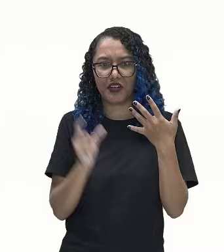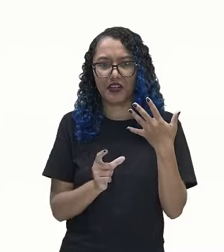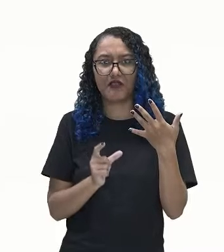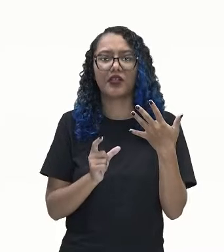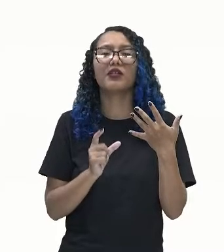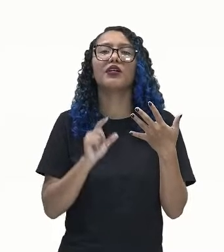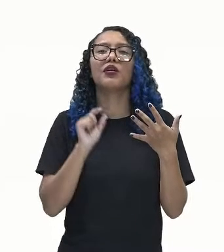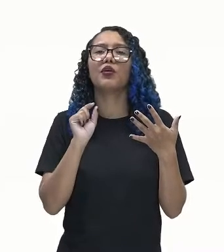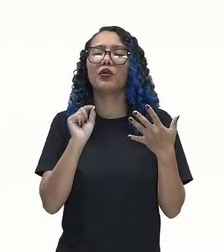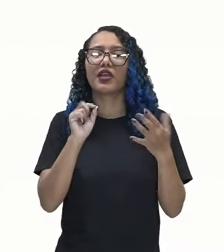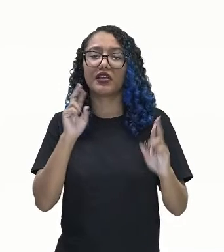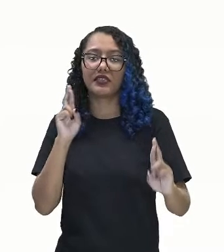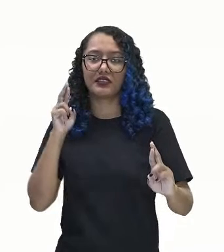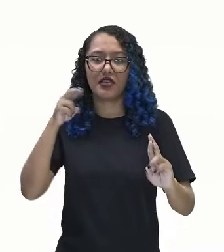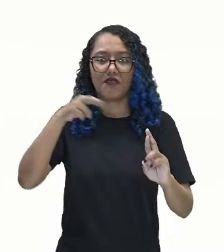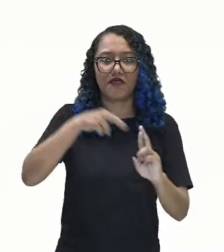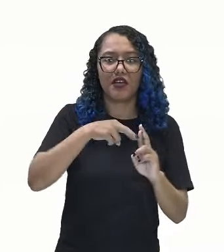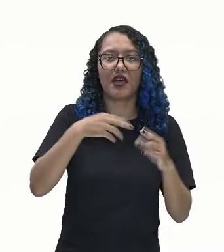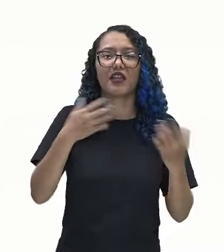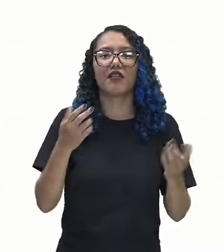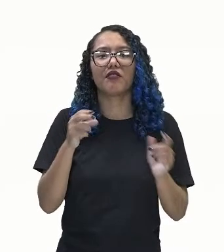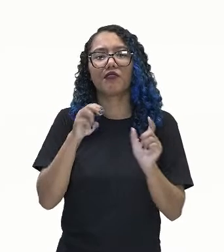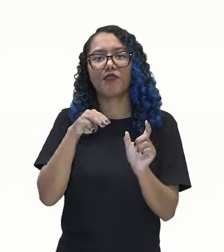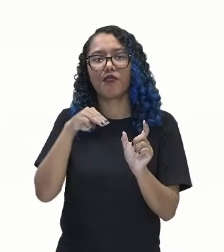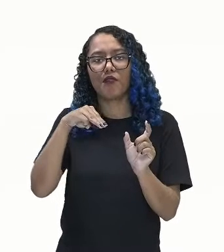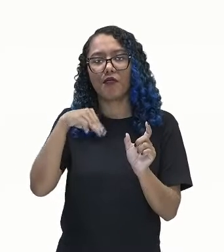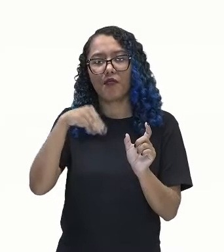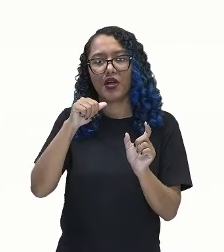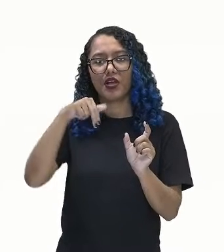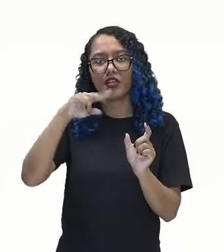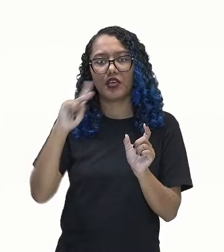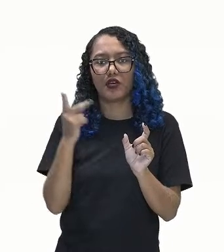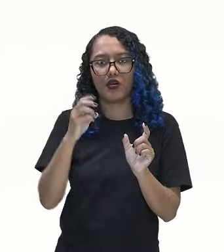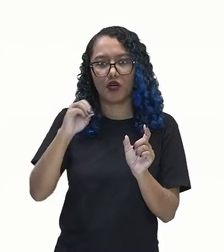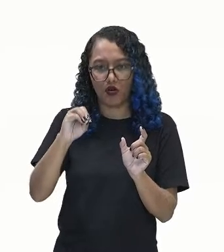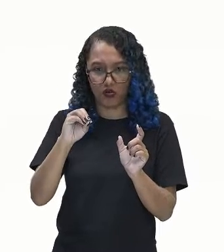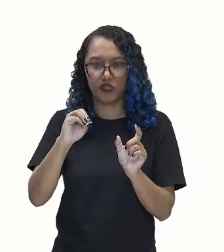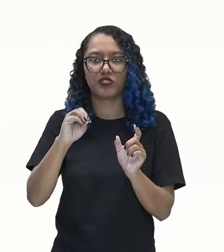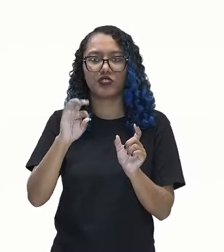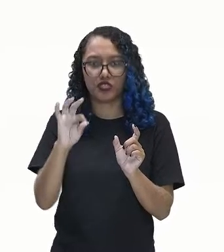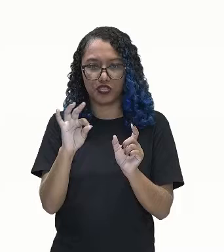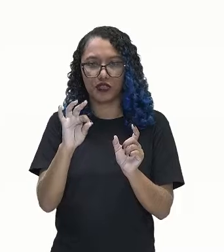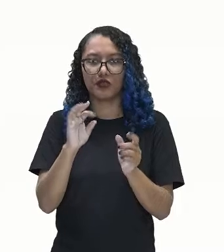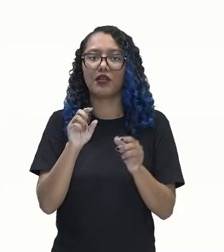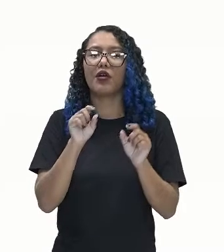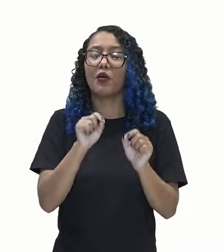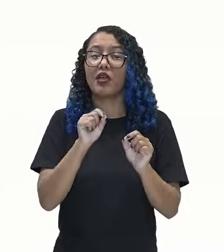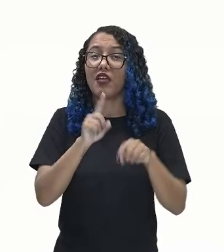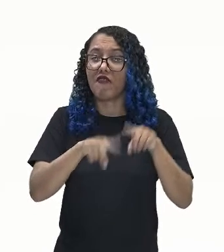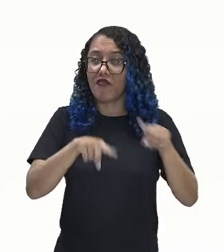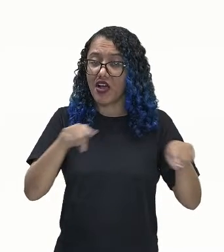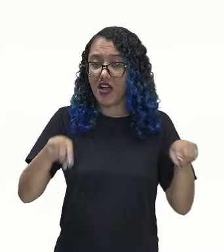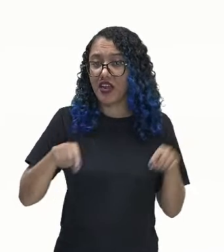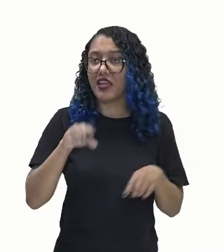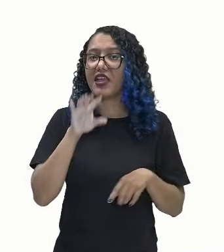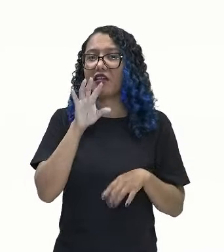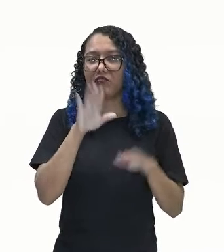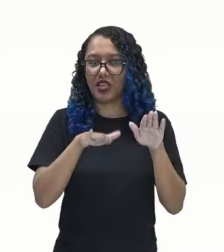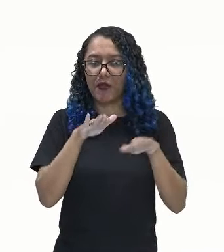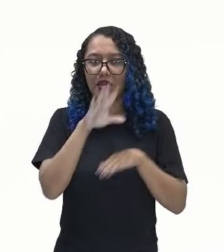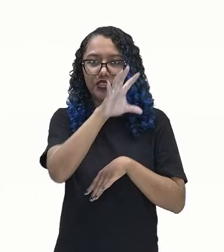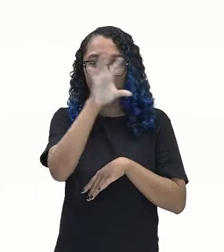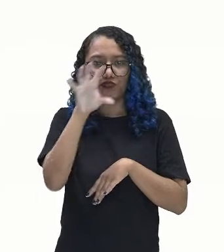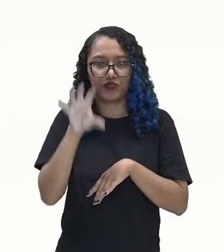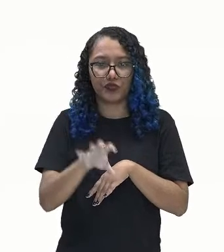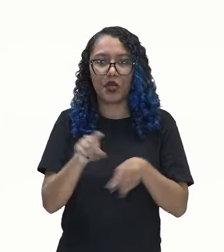de maniote, utilissima, podem variar de região no Brasil, mas uma